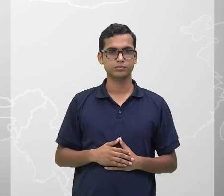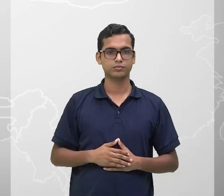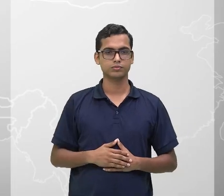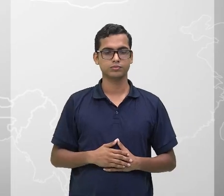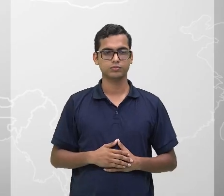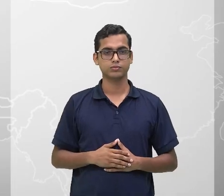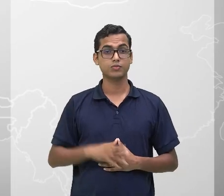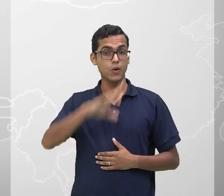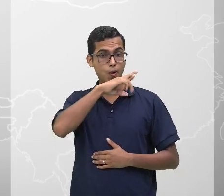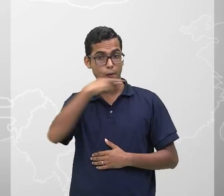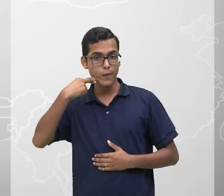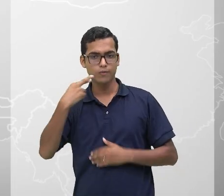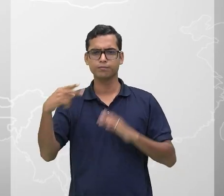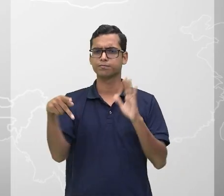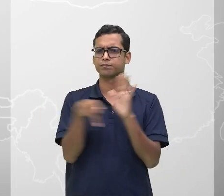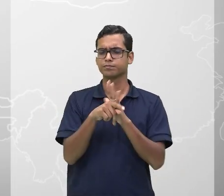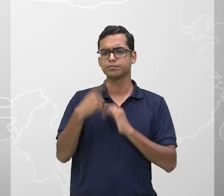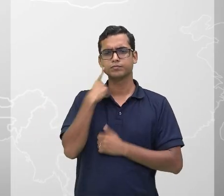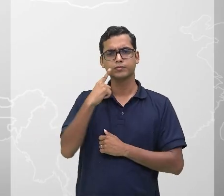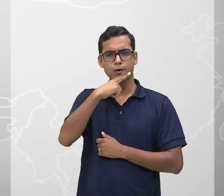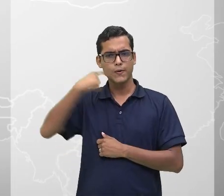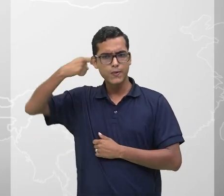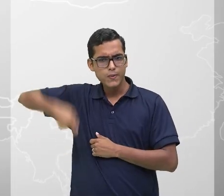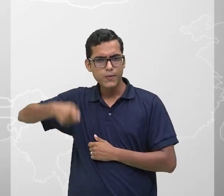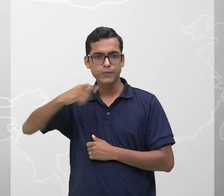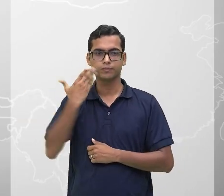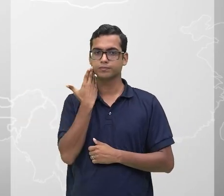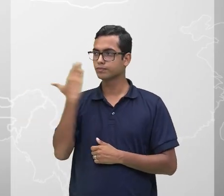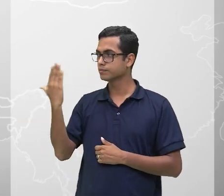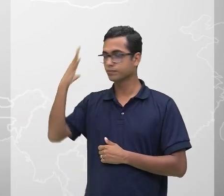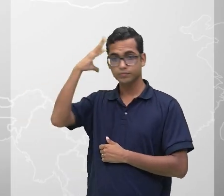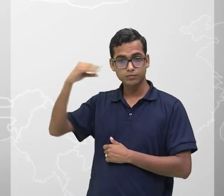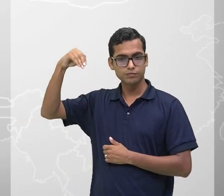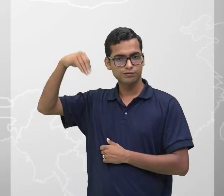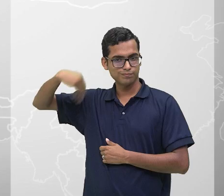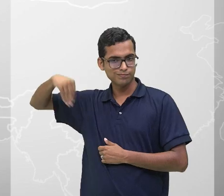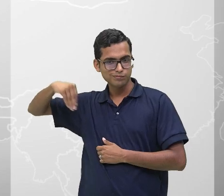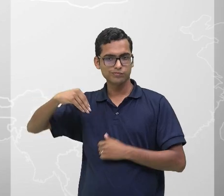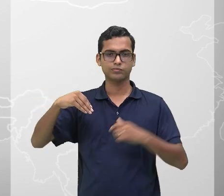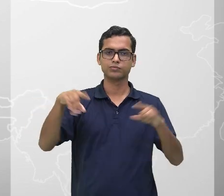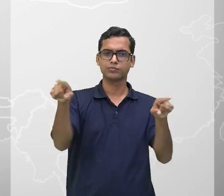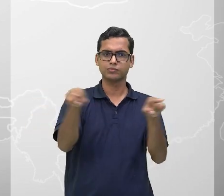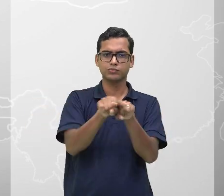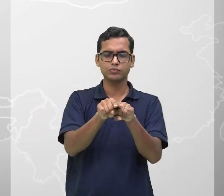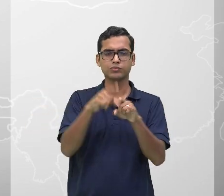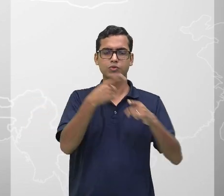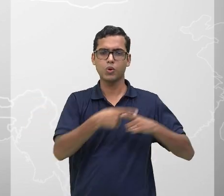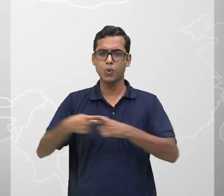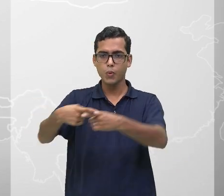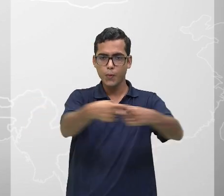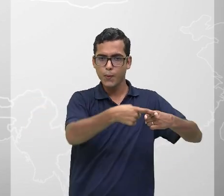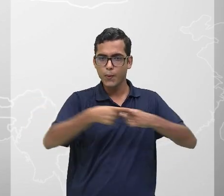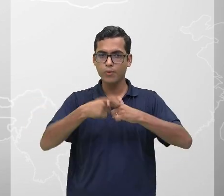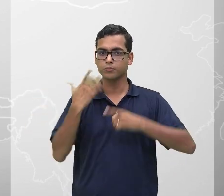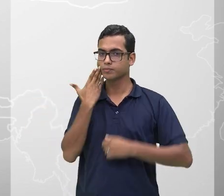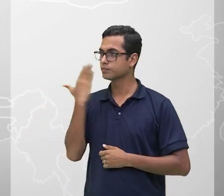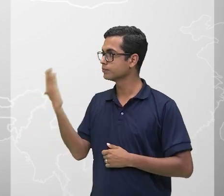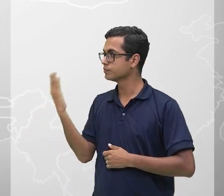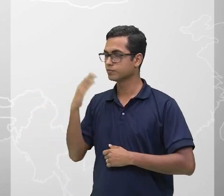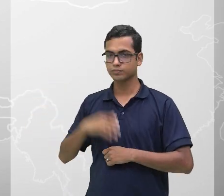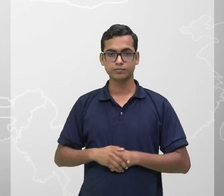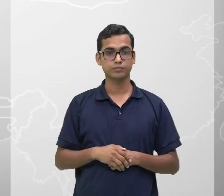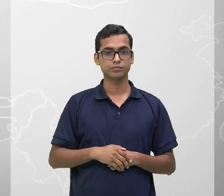parte da Rússia, a Ucrânia, Moldávia, também teremos aí a Bielorrússia, conhecida